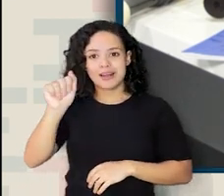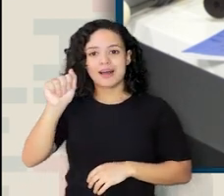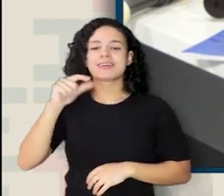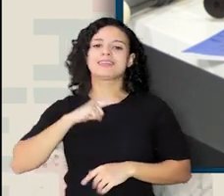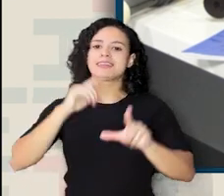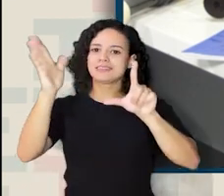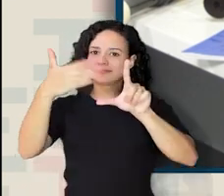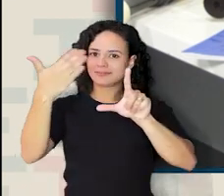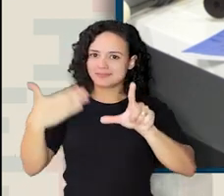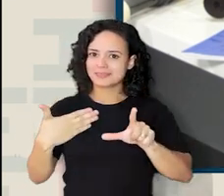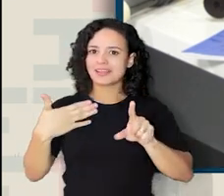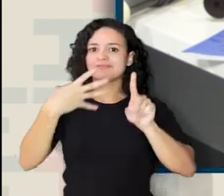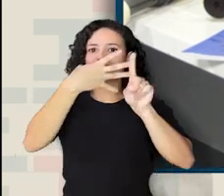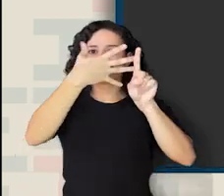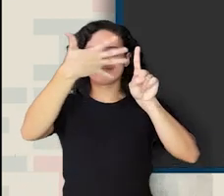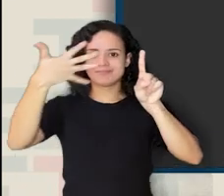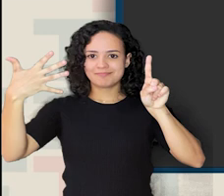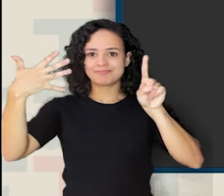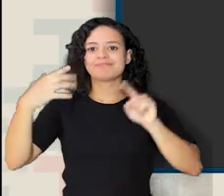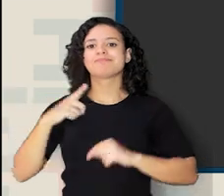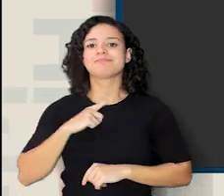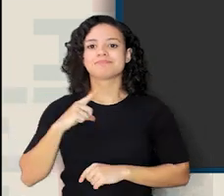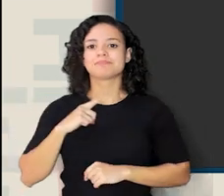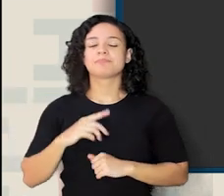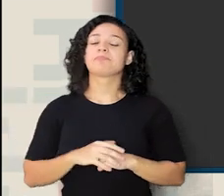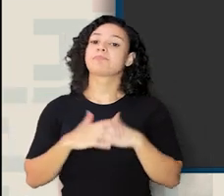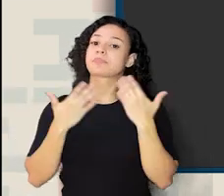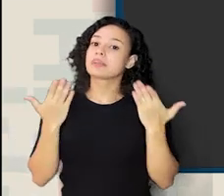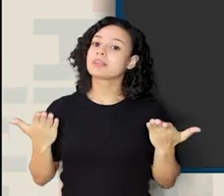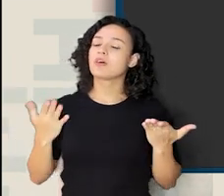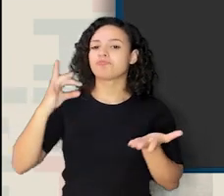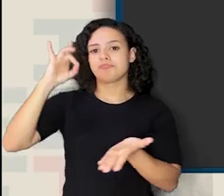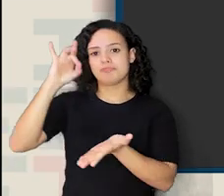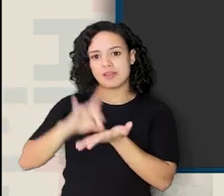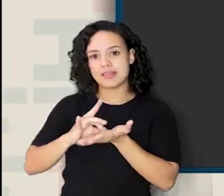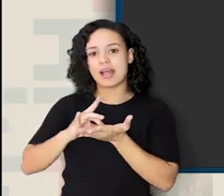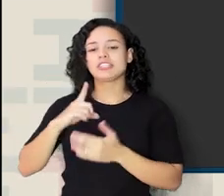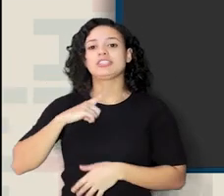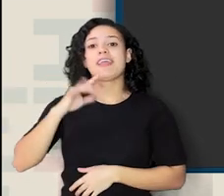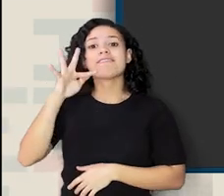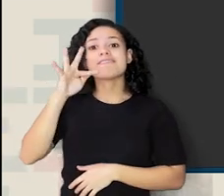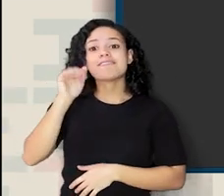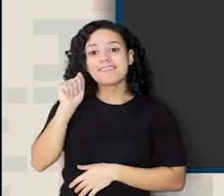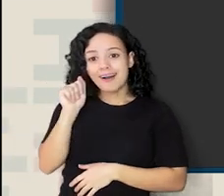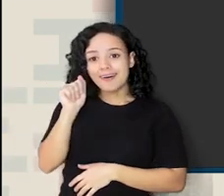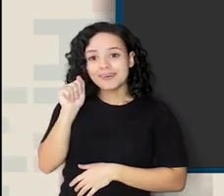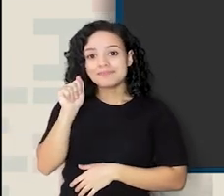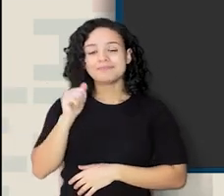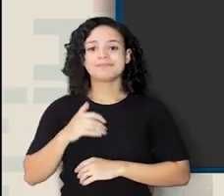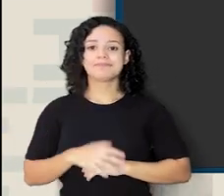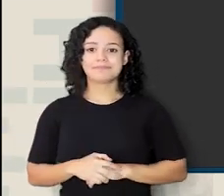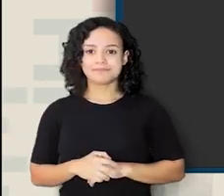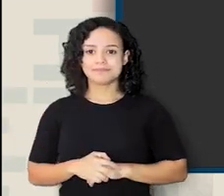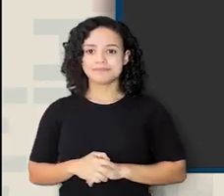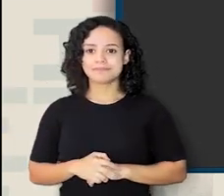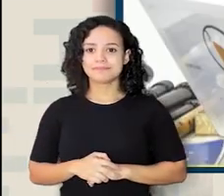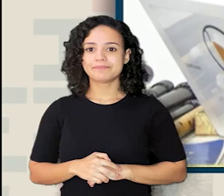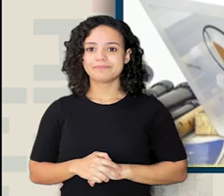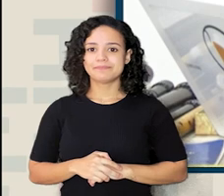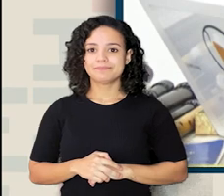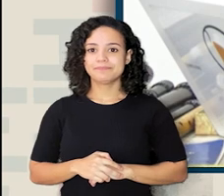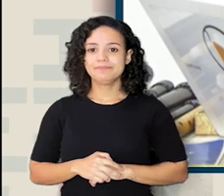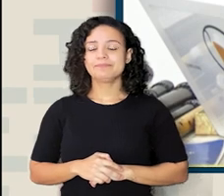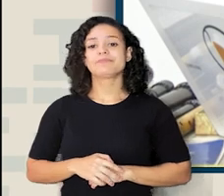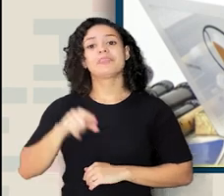que é esse Fá que está aí no slide, na partitura. Então, na verdade, você toca esse Fá,